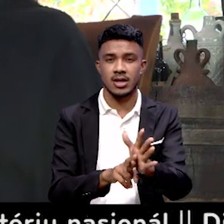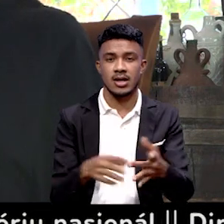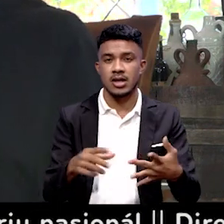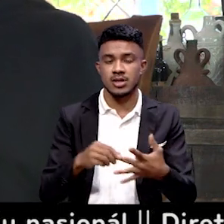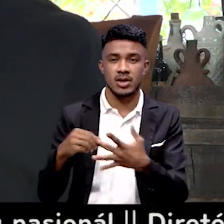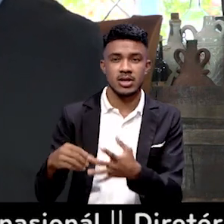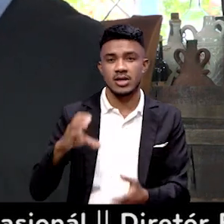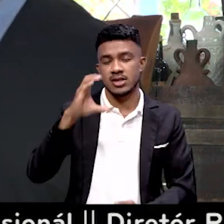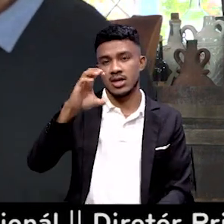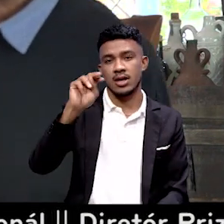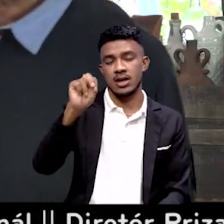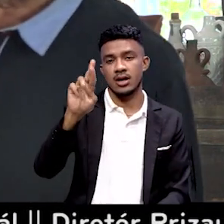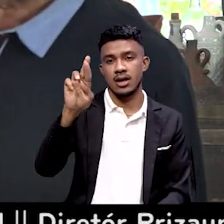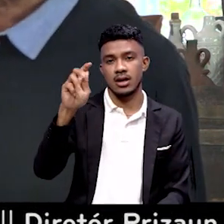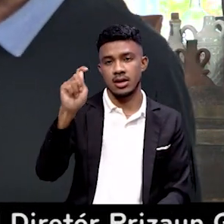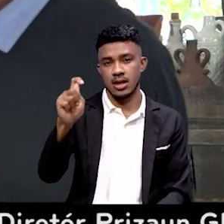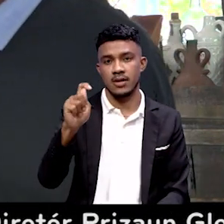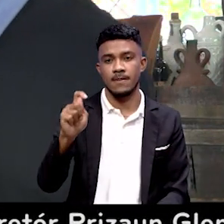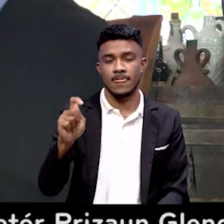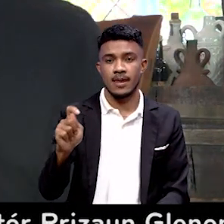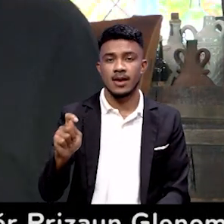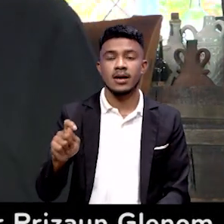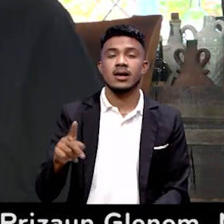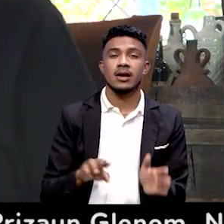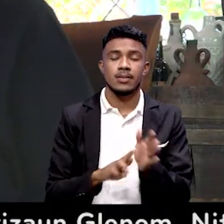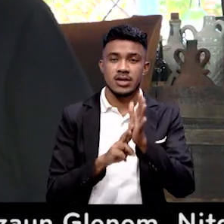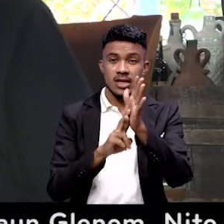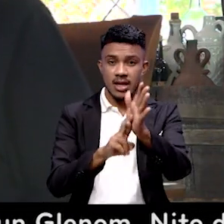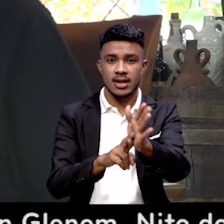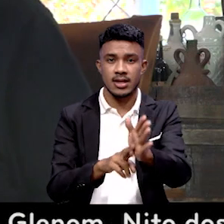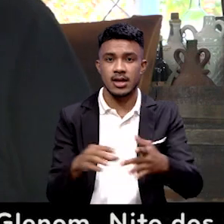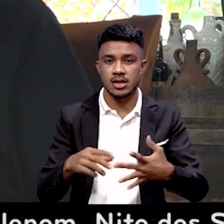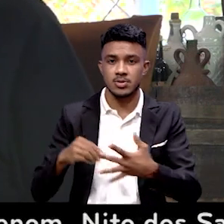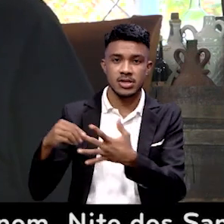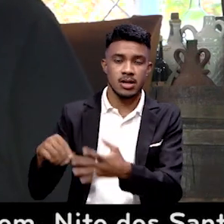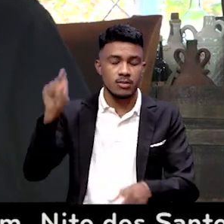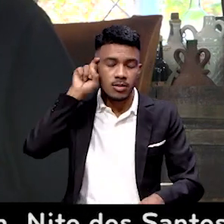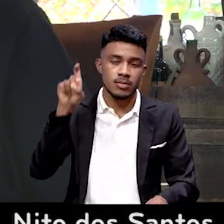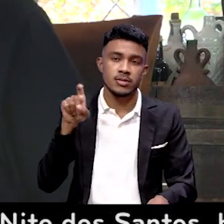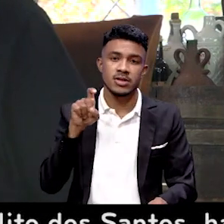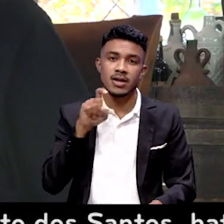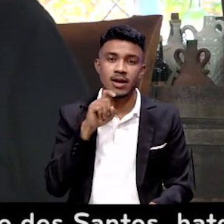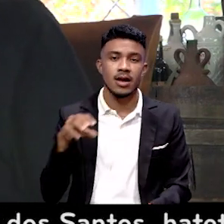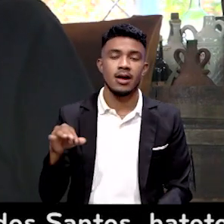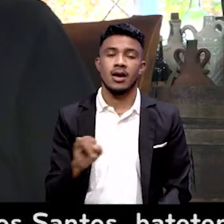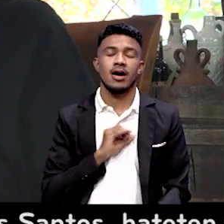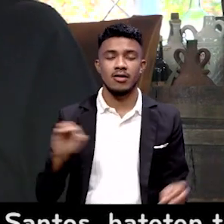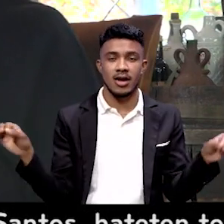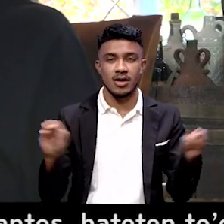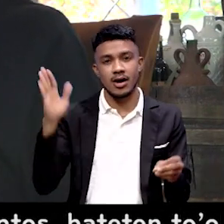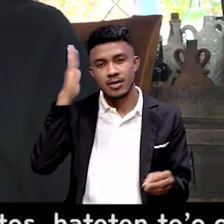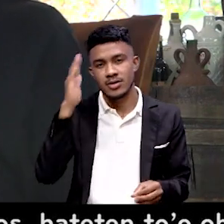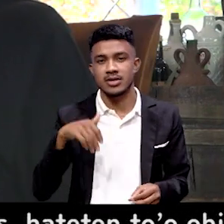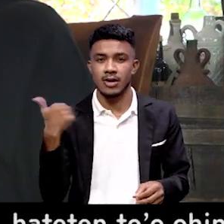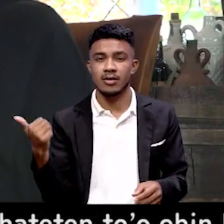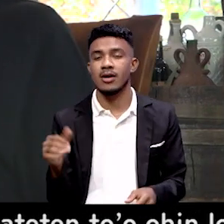CNRTNIA. Representante especial Mambotsanana. Então, há uma bela ia, opinião se ele que falei. A Rona é uma barbara